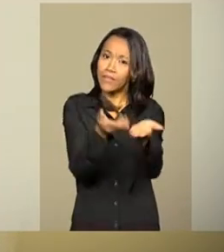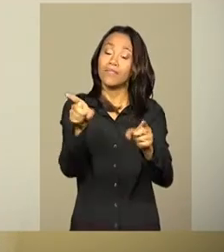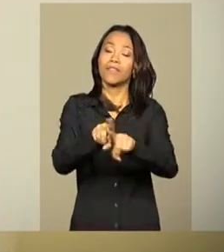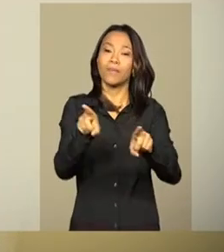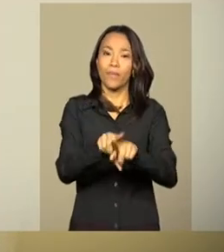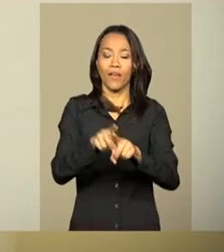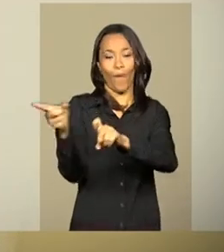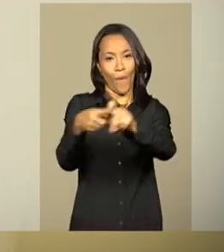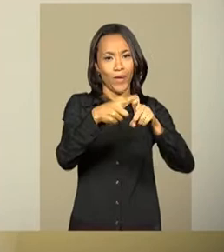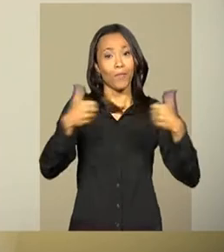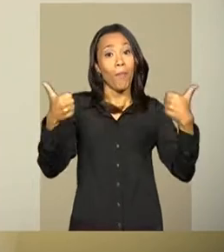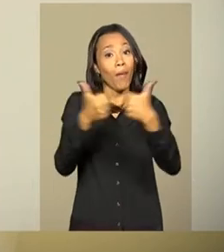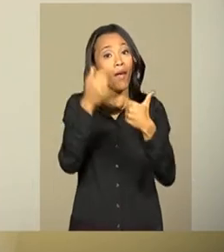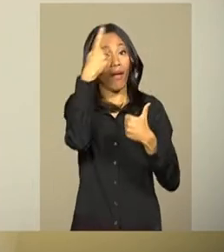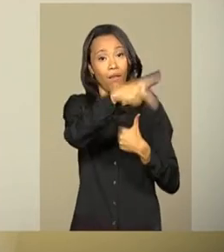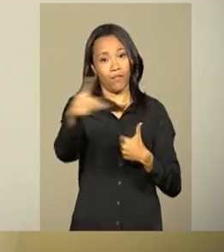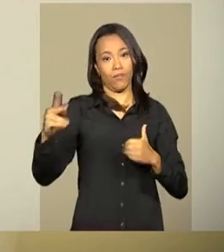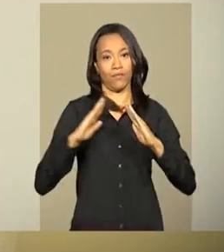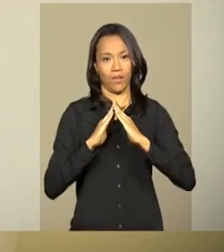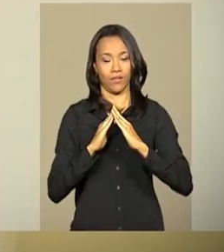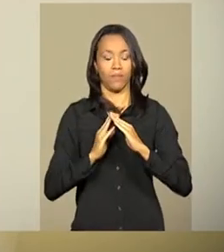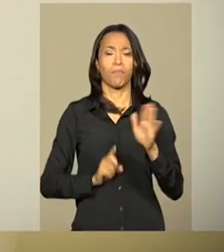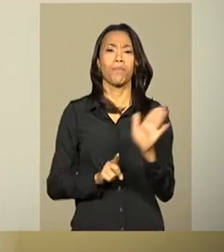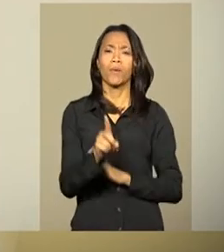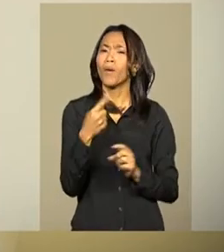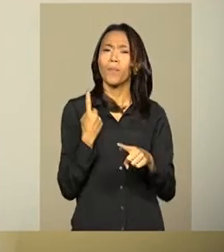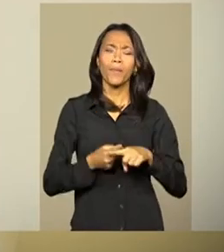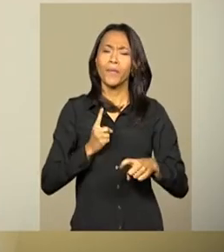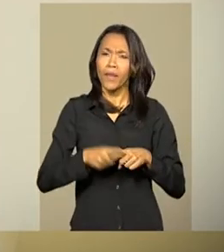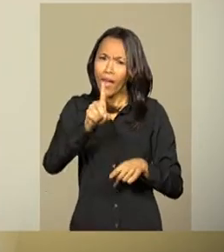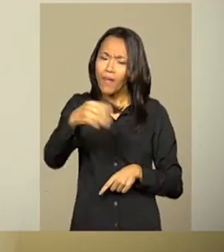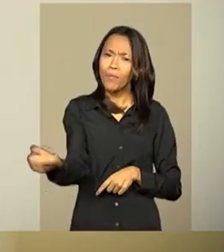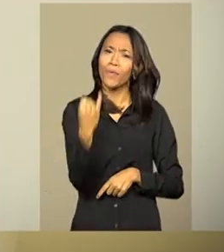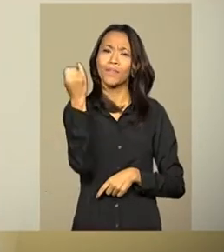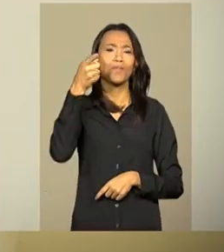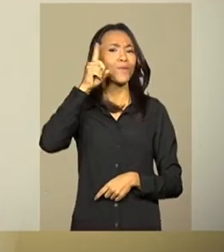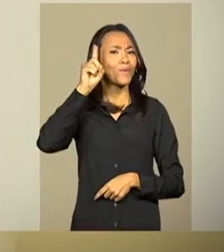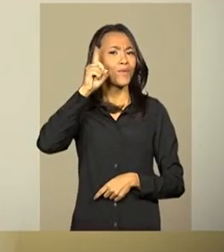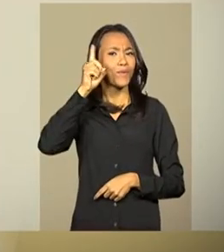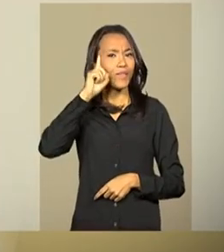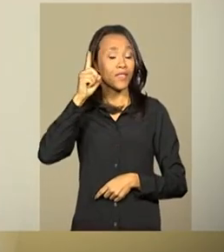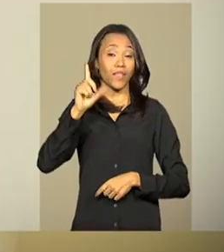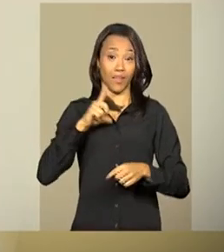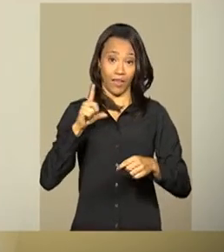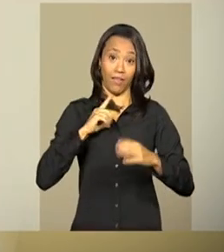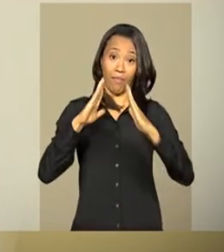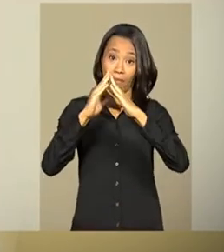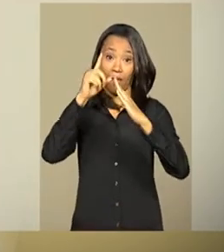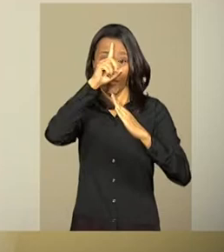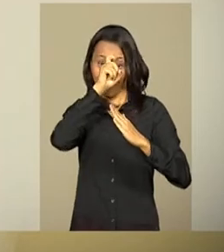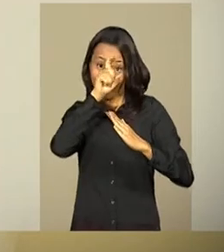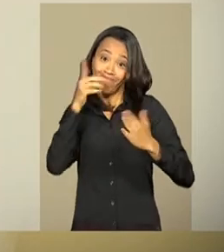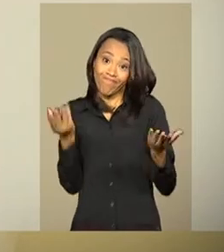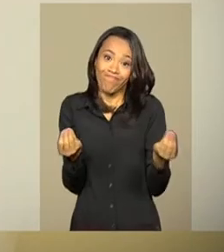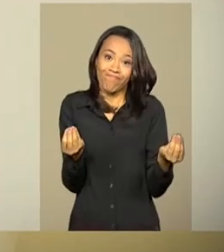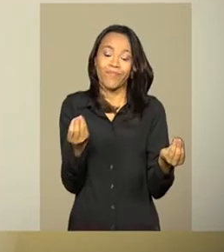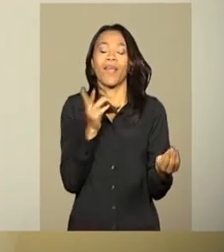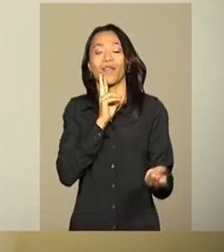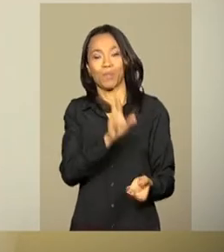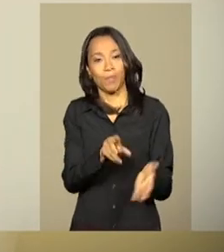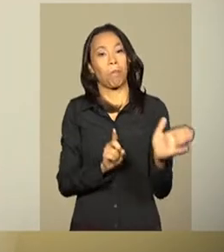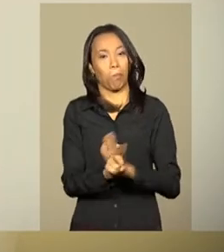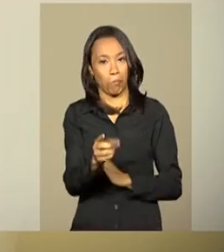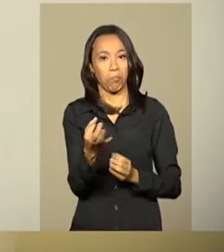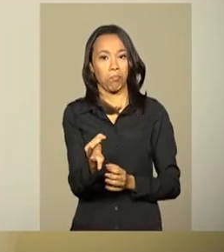com médicos perto de suas casas Porque é tão importante ter um médico todos os dias no posto de saúde Presidente Boa pergunta Luciano